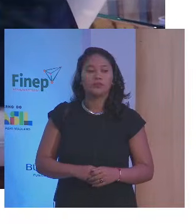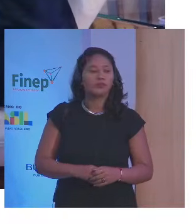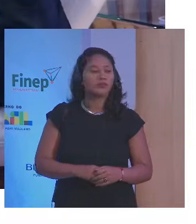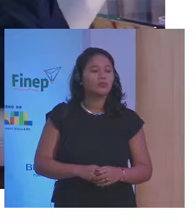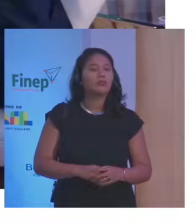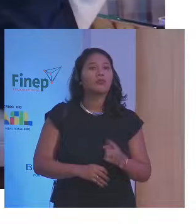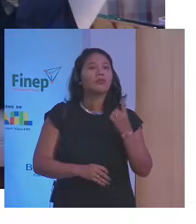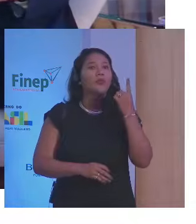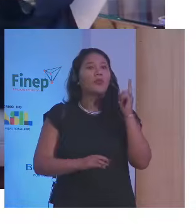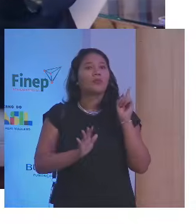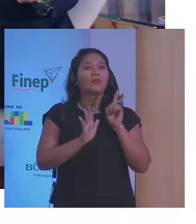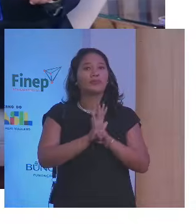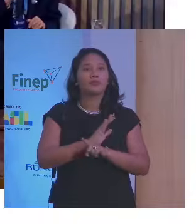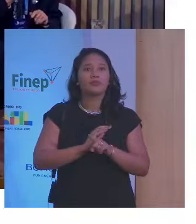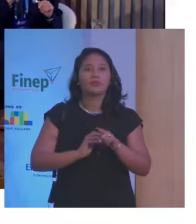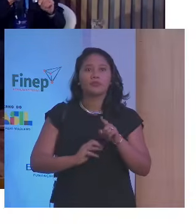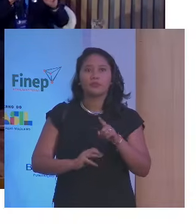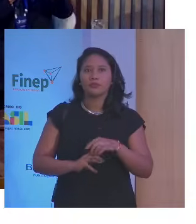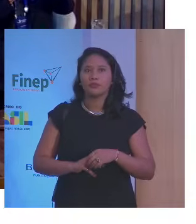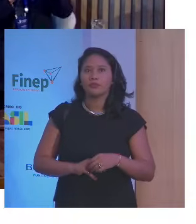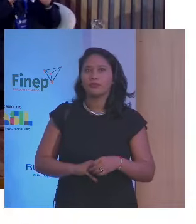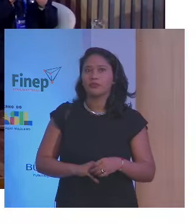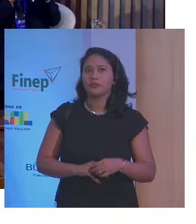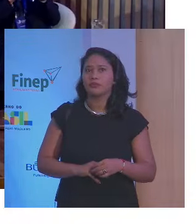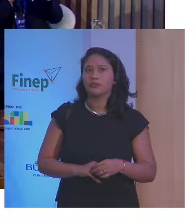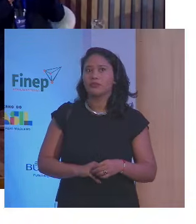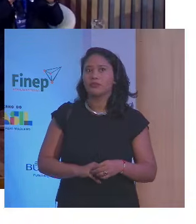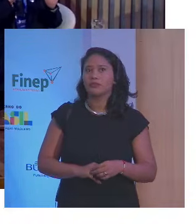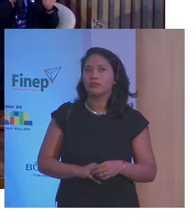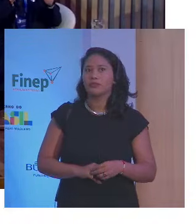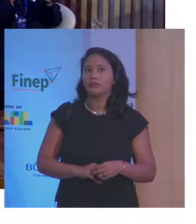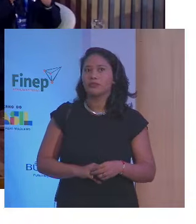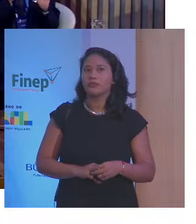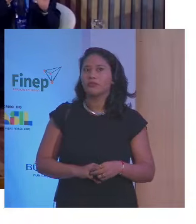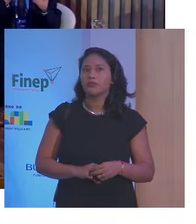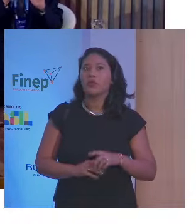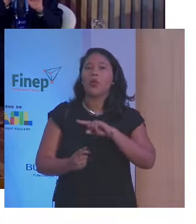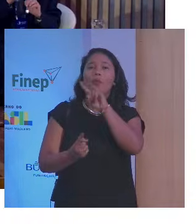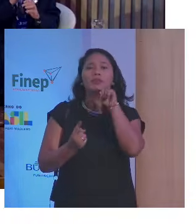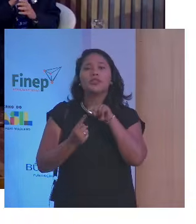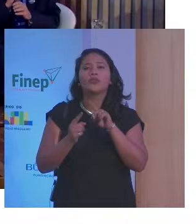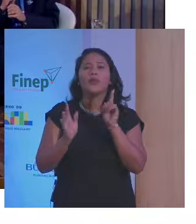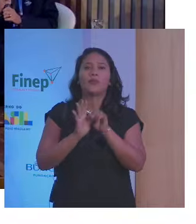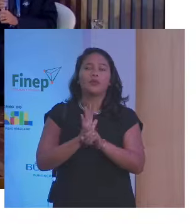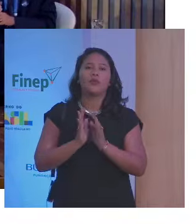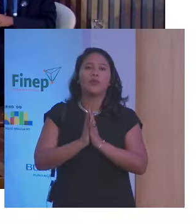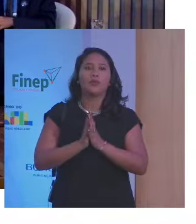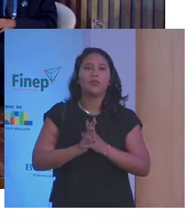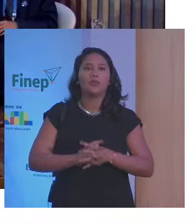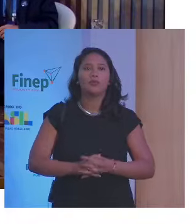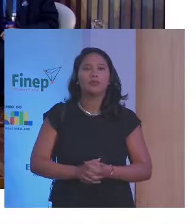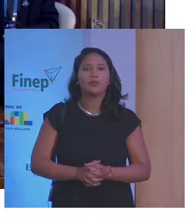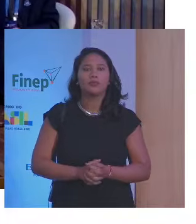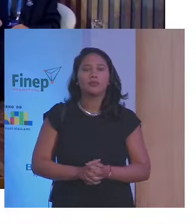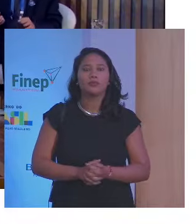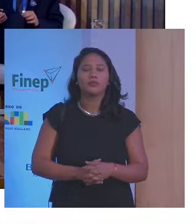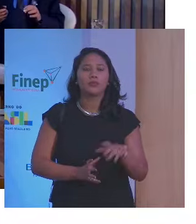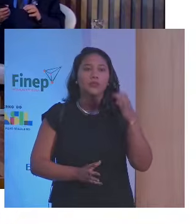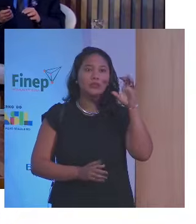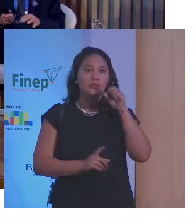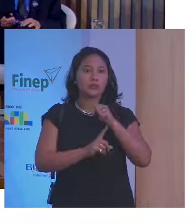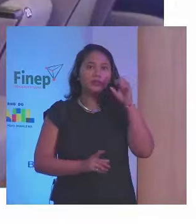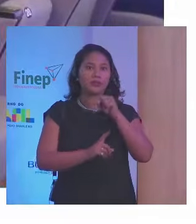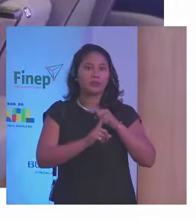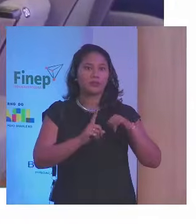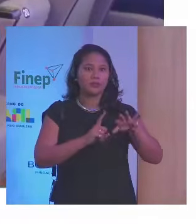frente, porque eles estão... Daí a gente vai encerrar. Por favor, sejam objetivos na pergunta. Tá? Eu sou cientista